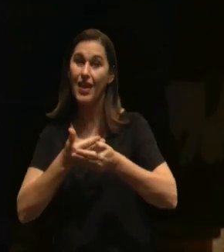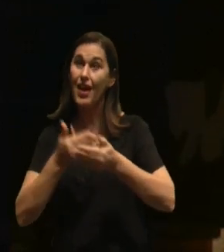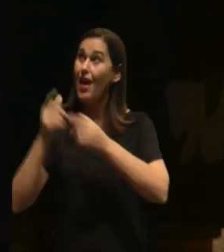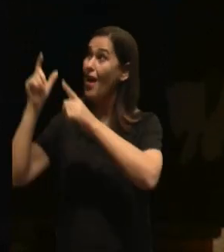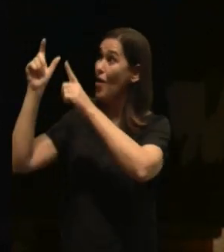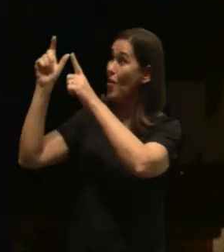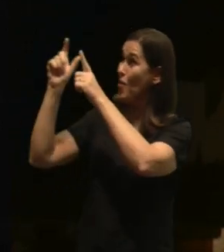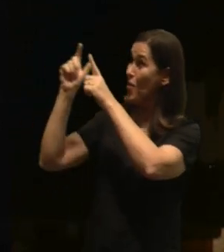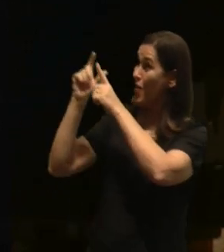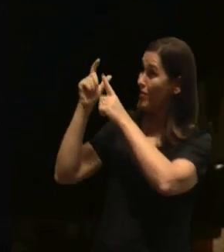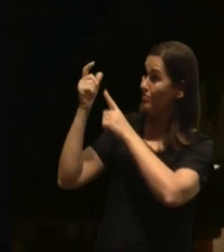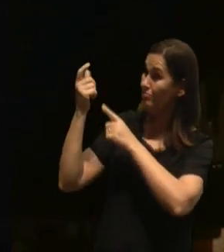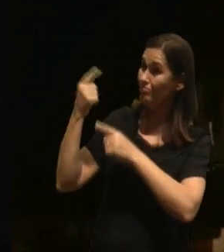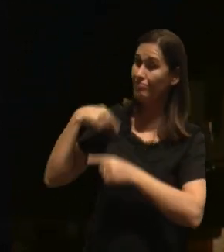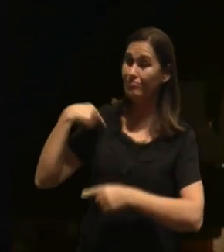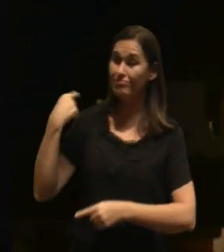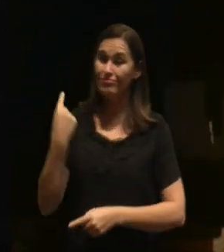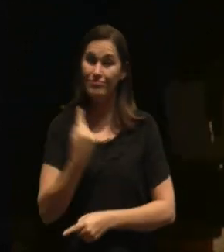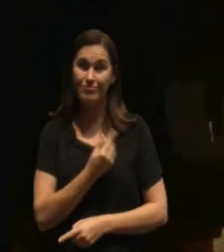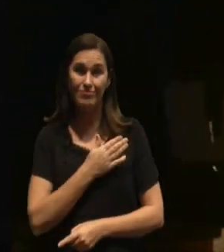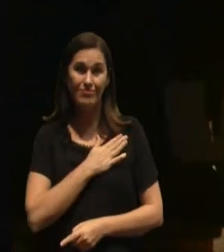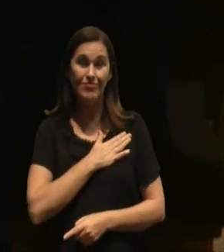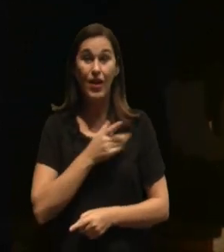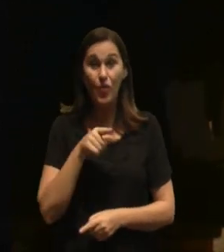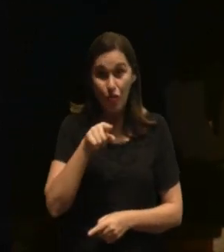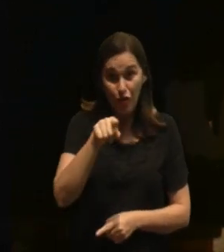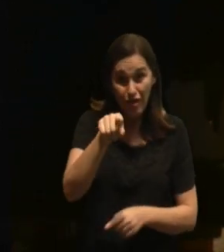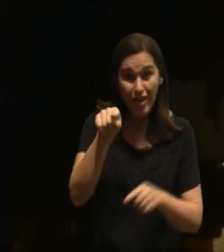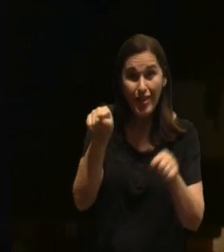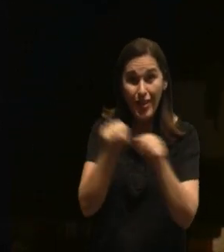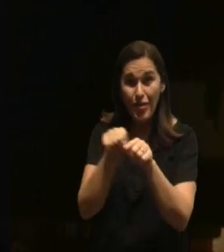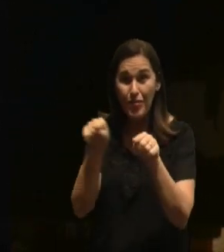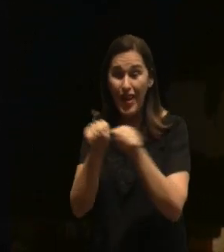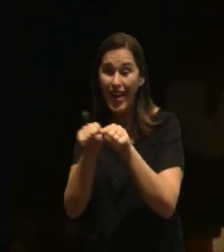palavra que Deus tem pra mim e para você.